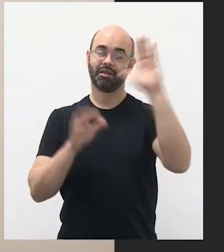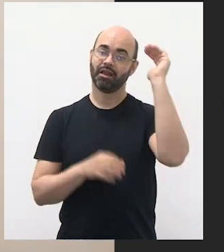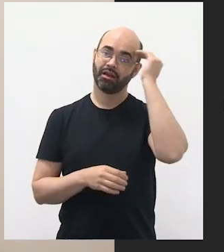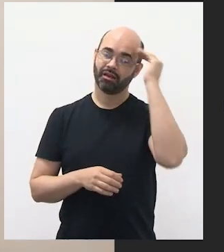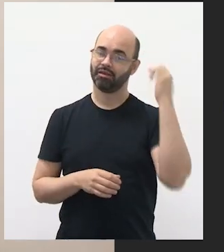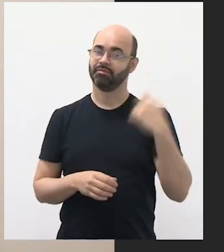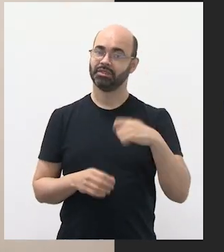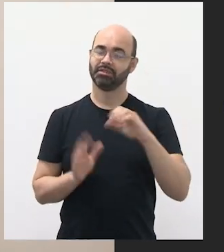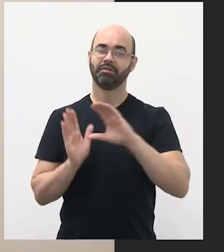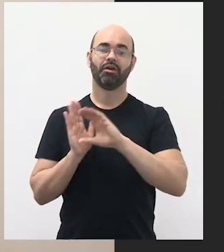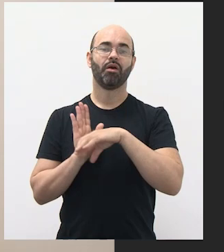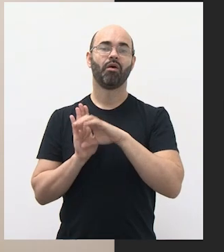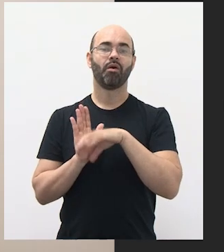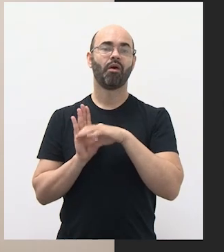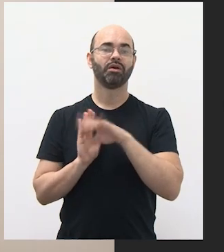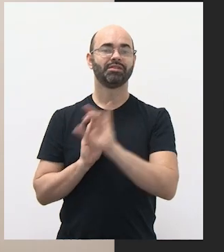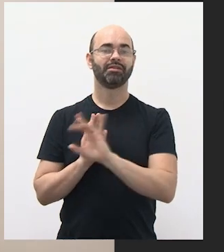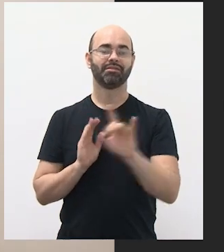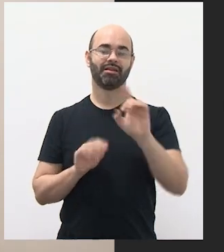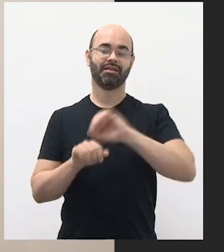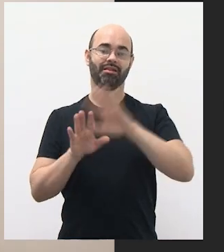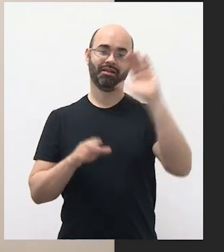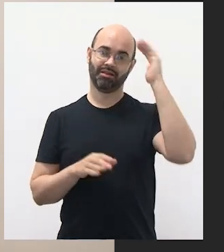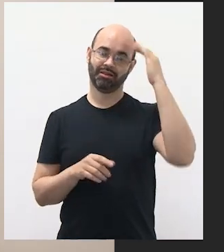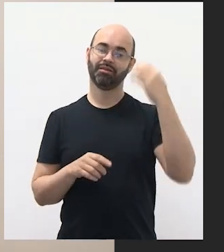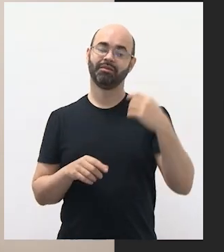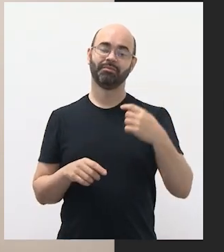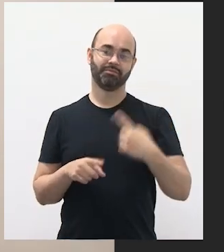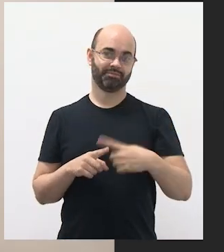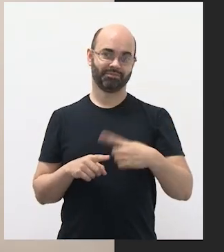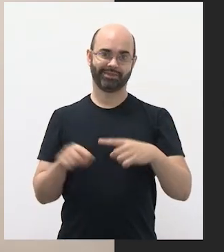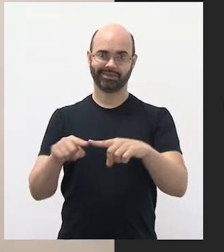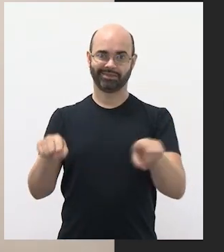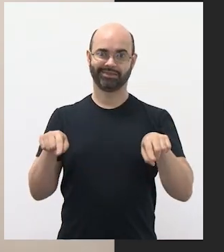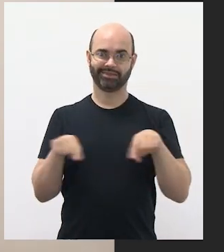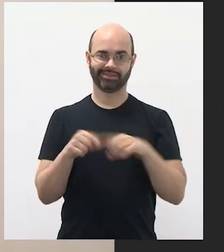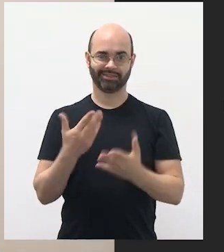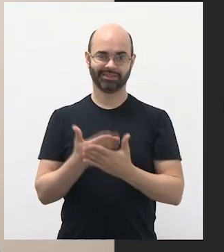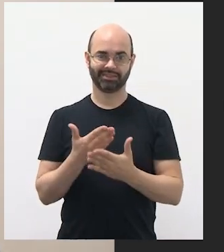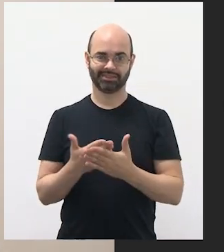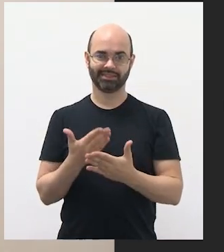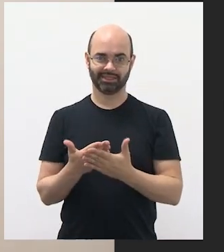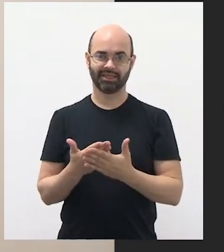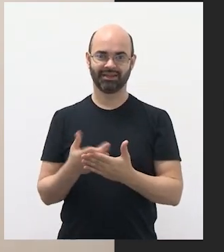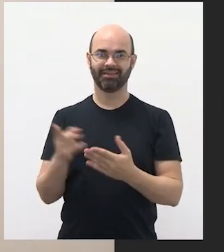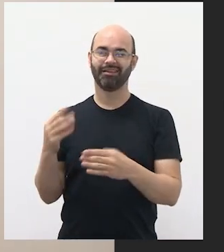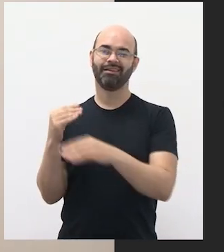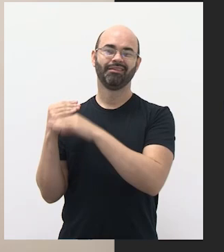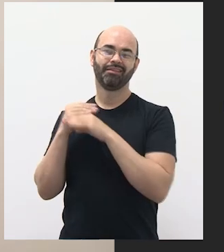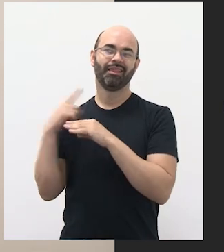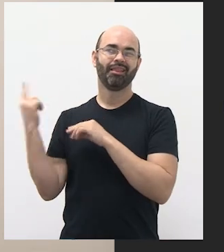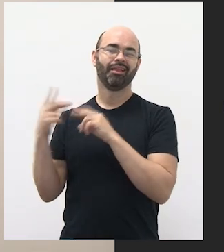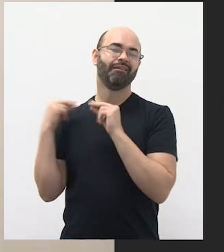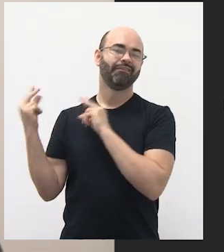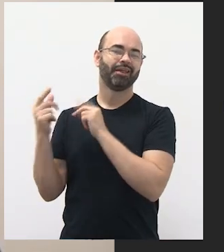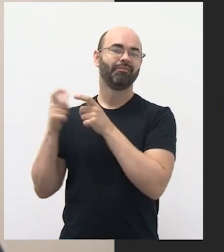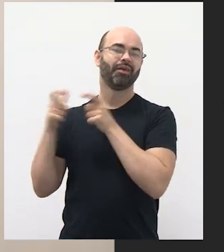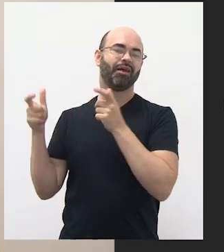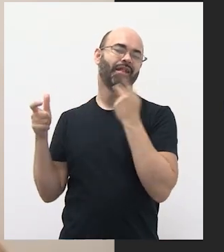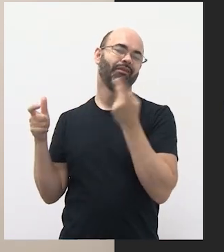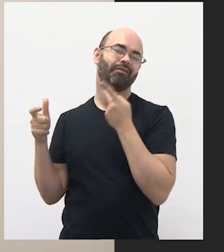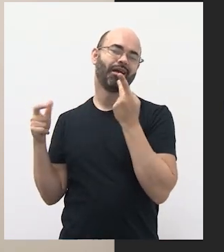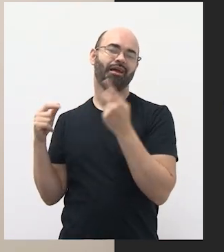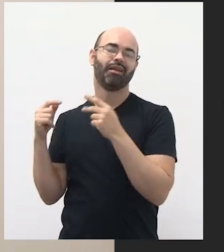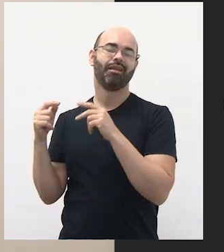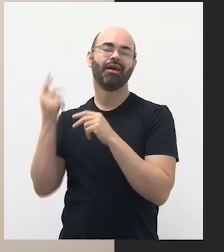conceitos para que na sala de aula a gente não reproduza, como eu disse, né, o senso comum, né, e sim reconheçamos